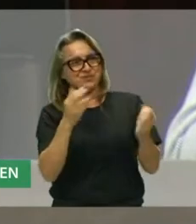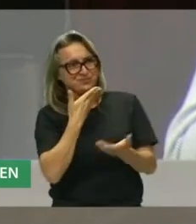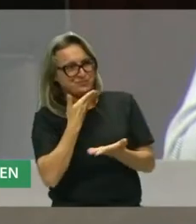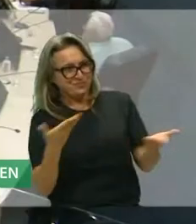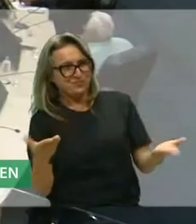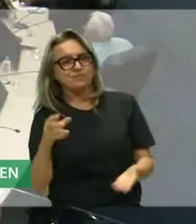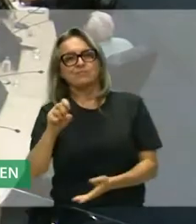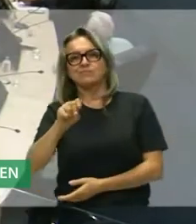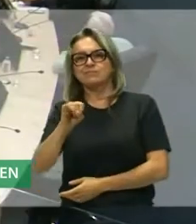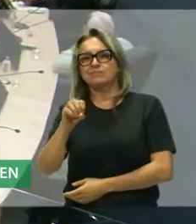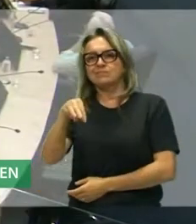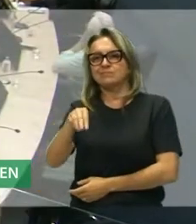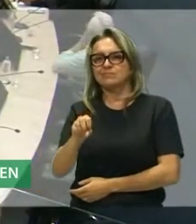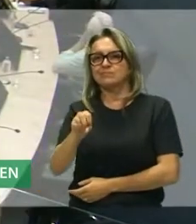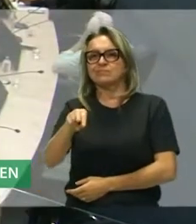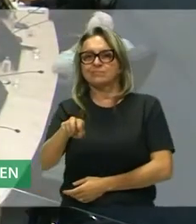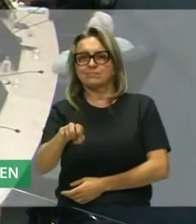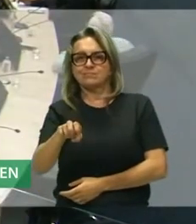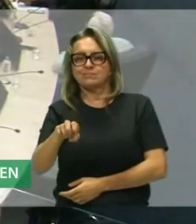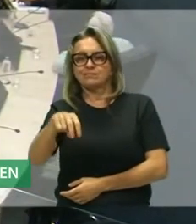ouvi-la.